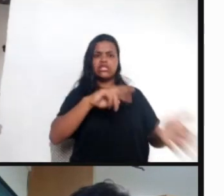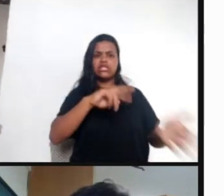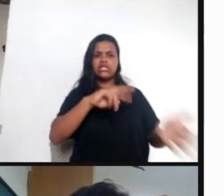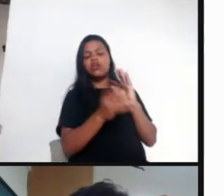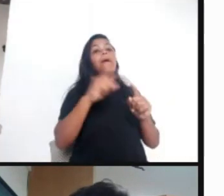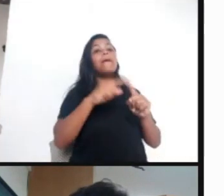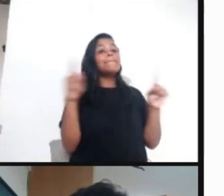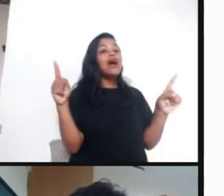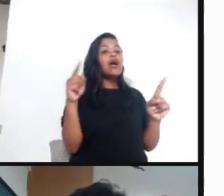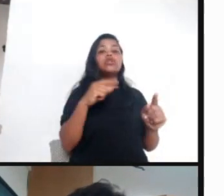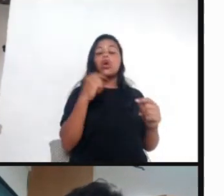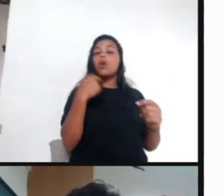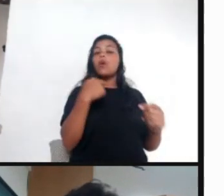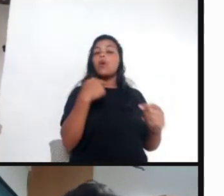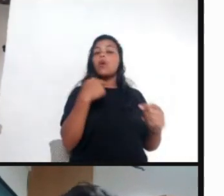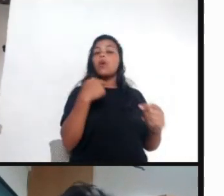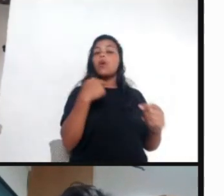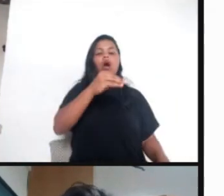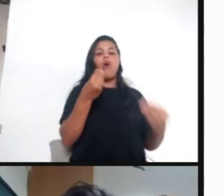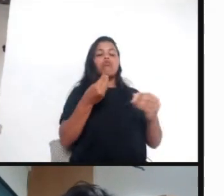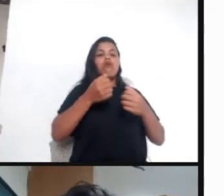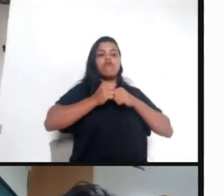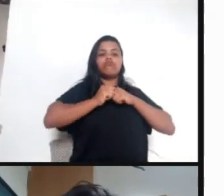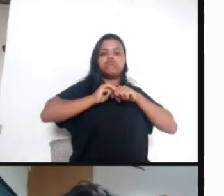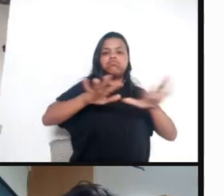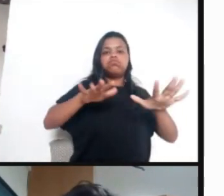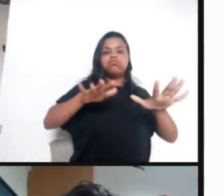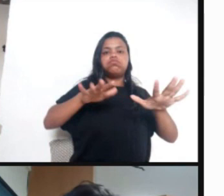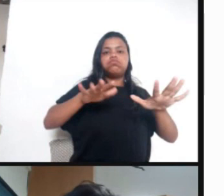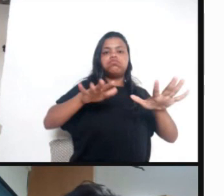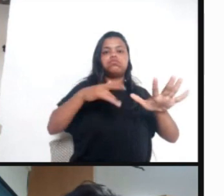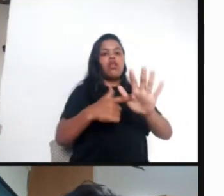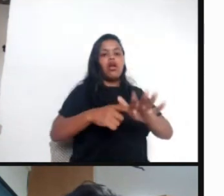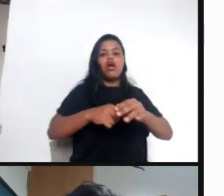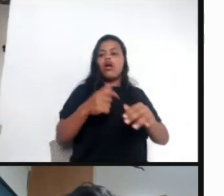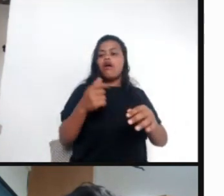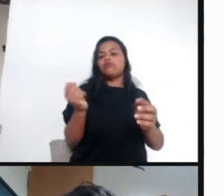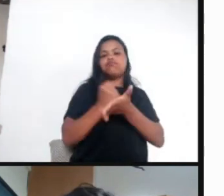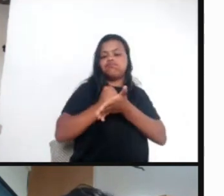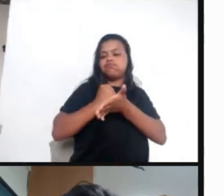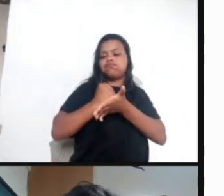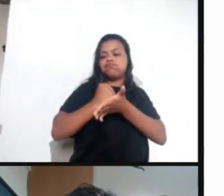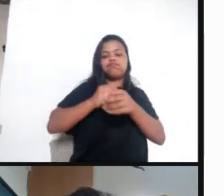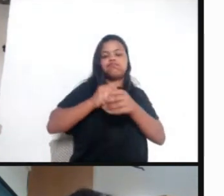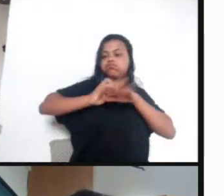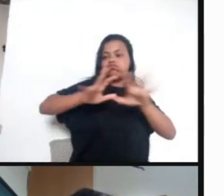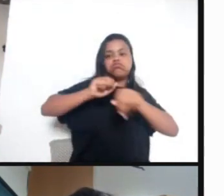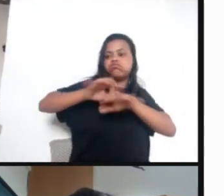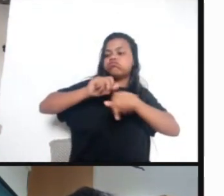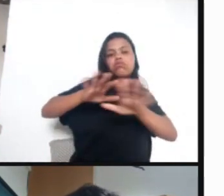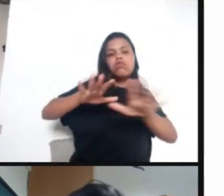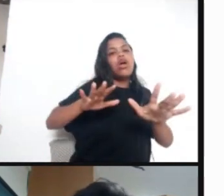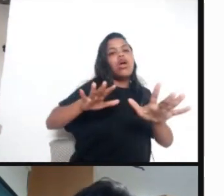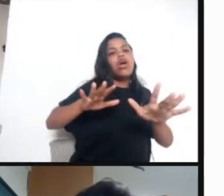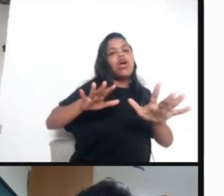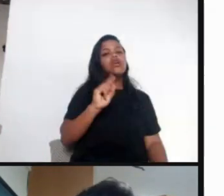nós tivemos uma compra e uma fabricação excessiva da cloroquina e hidroxicloroquina que nós temos para atender durante 18 anos